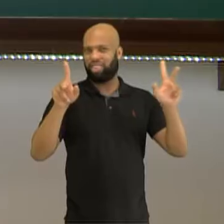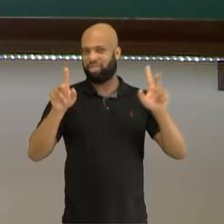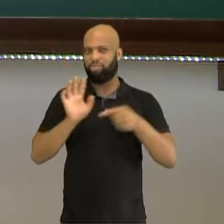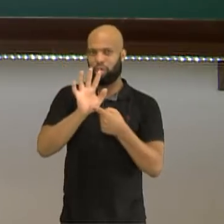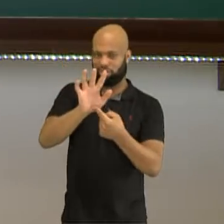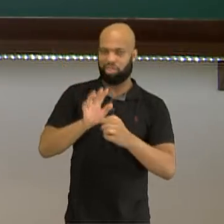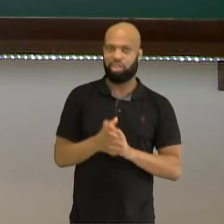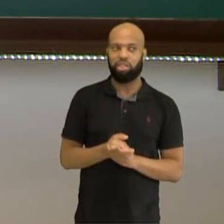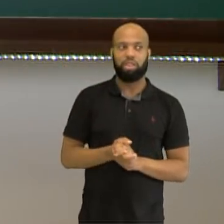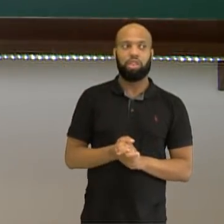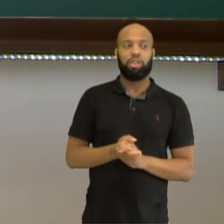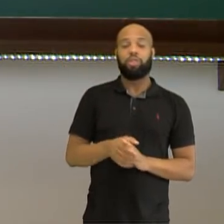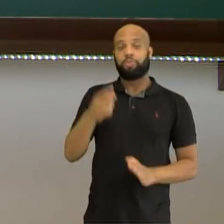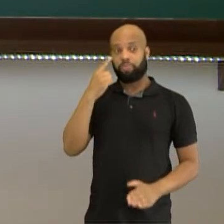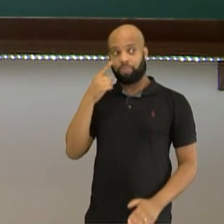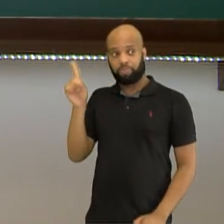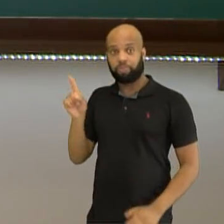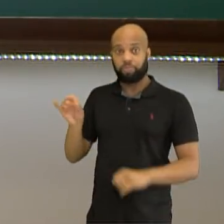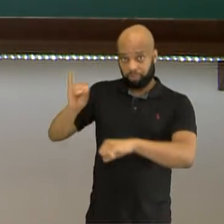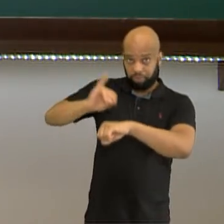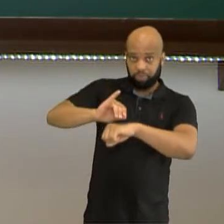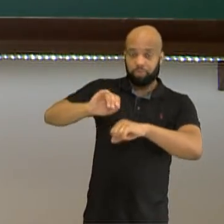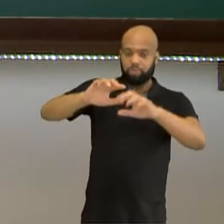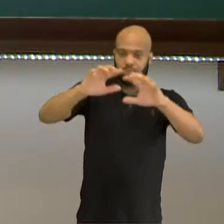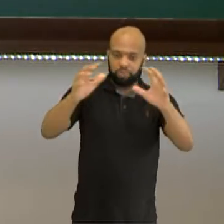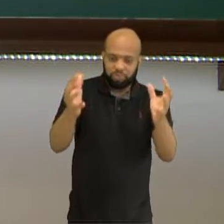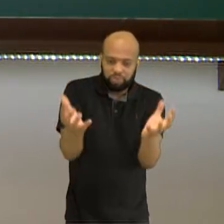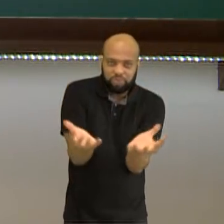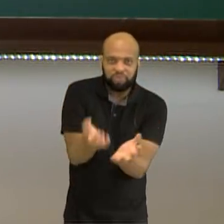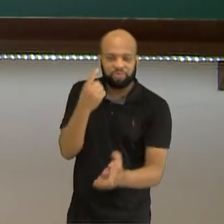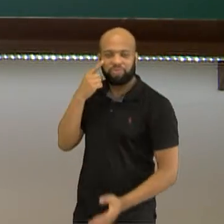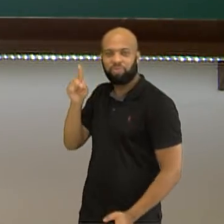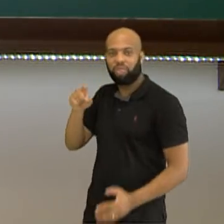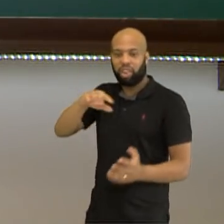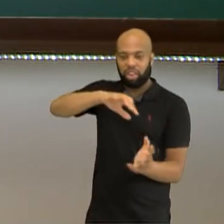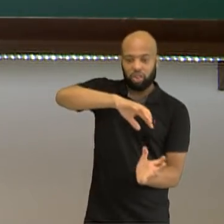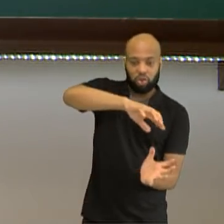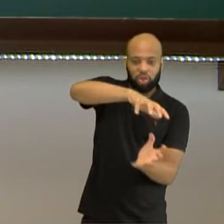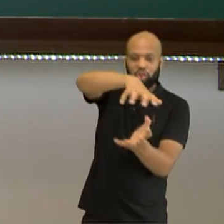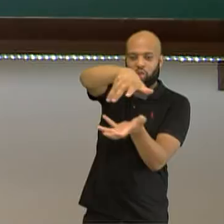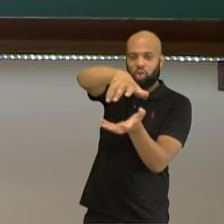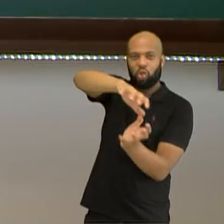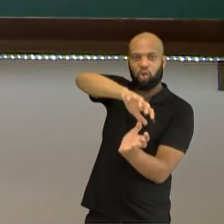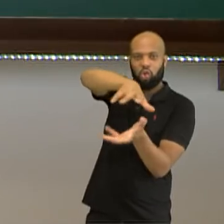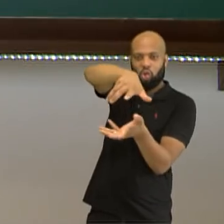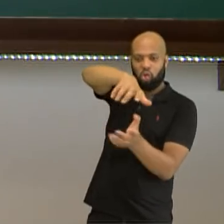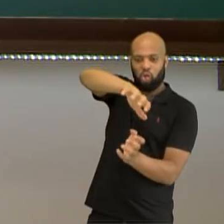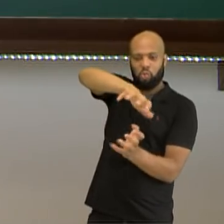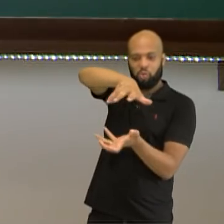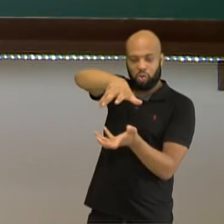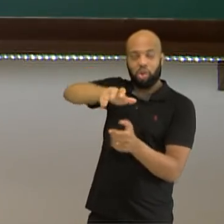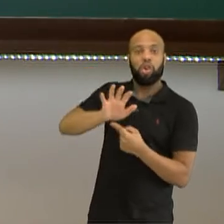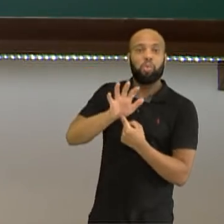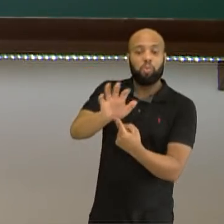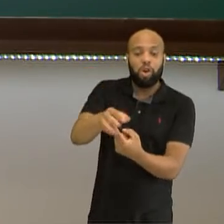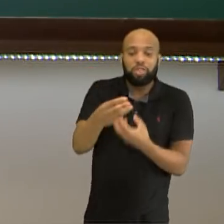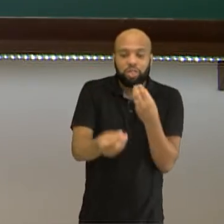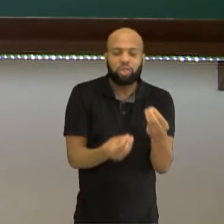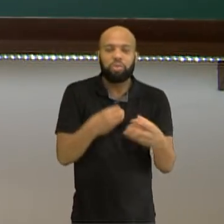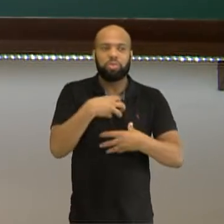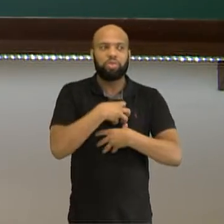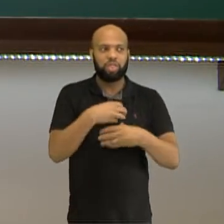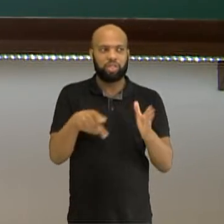isso acontece? Aqui eu trago o nosso globo, que ele faz uma representação didática do formato do nosso